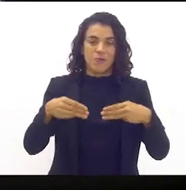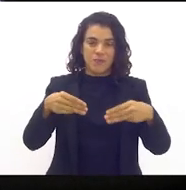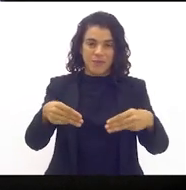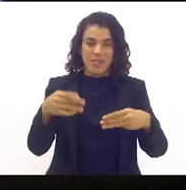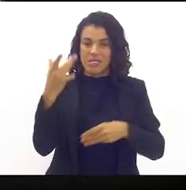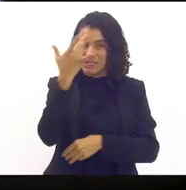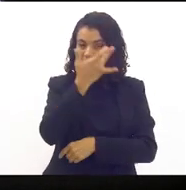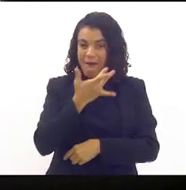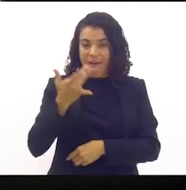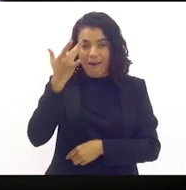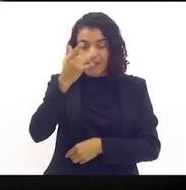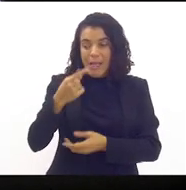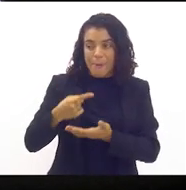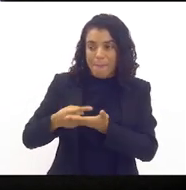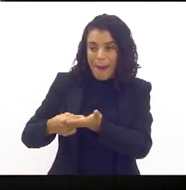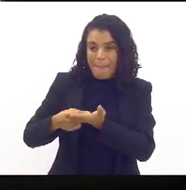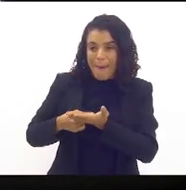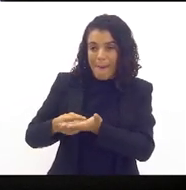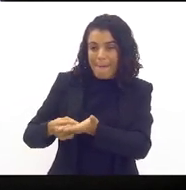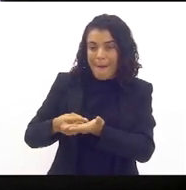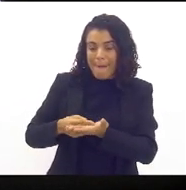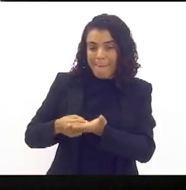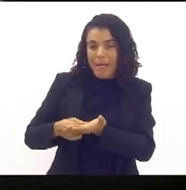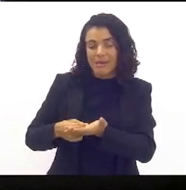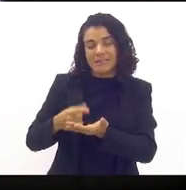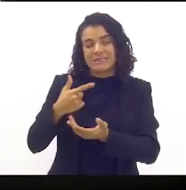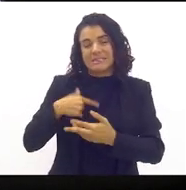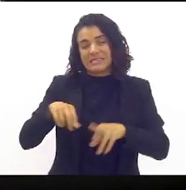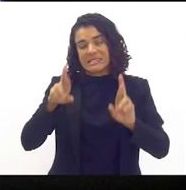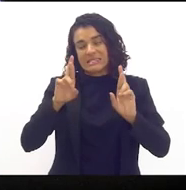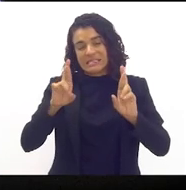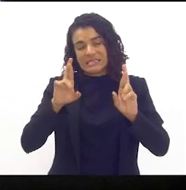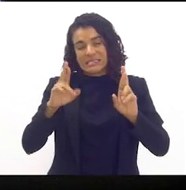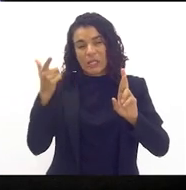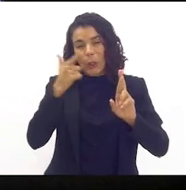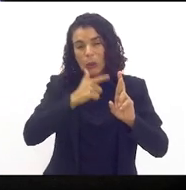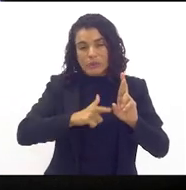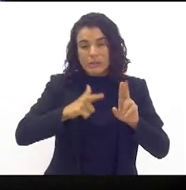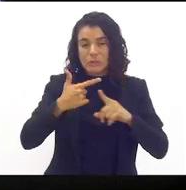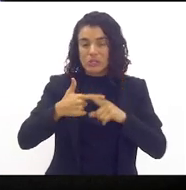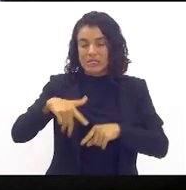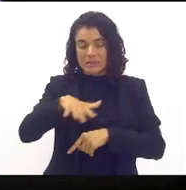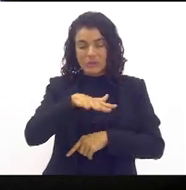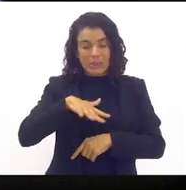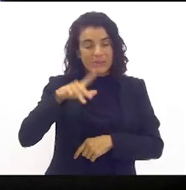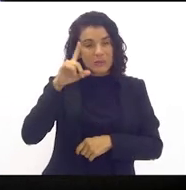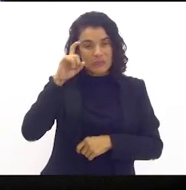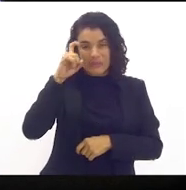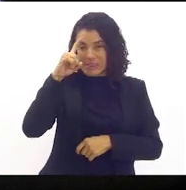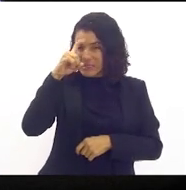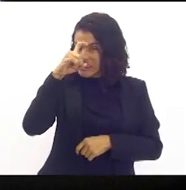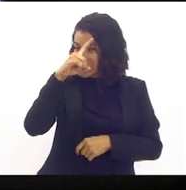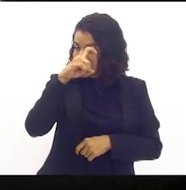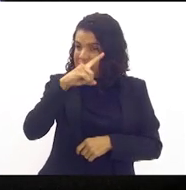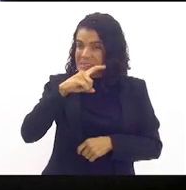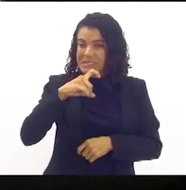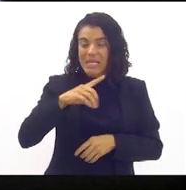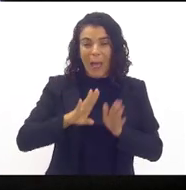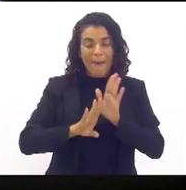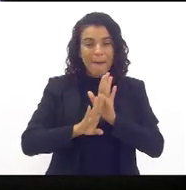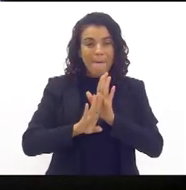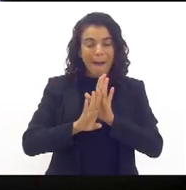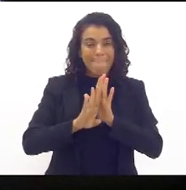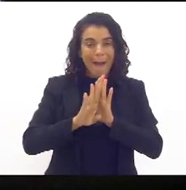desse acordo, para que possam realmente a gente ter um fôlego aqui, porque realmente a situação está ficando galgando aqui